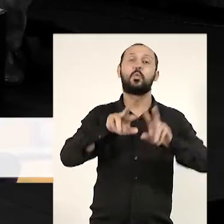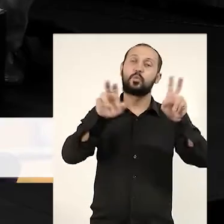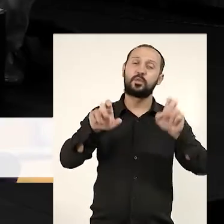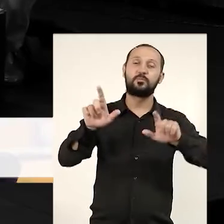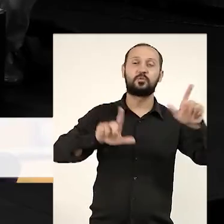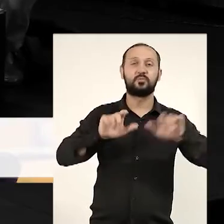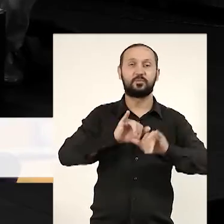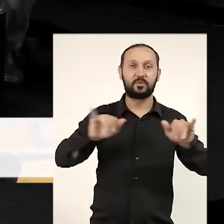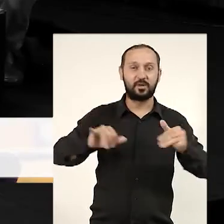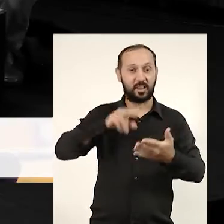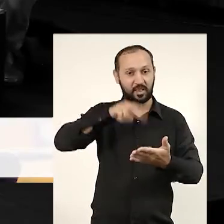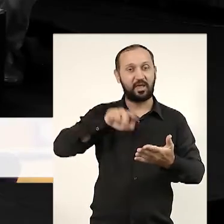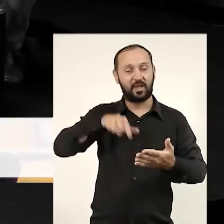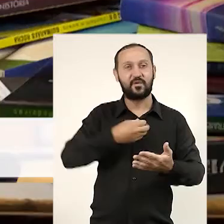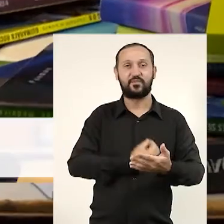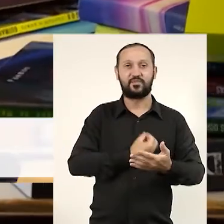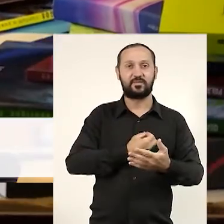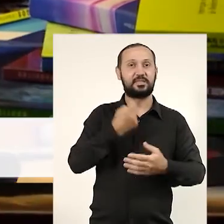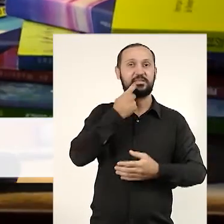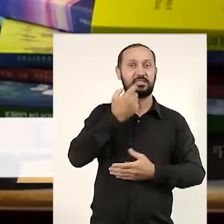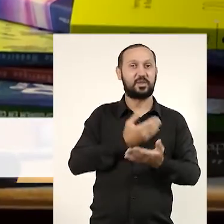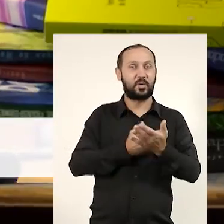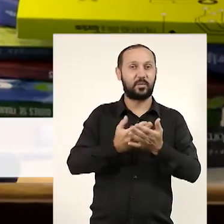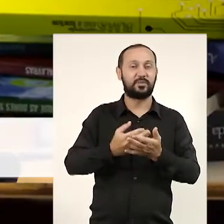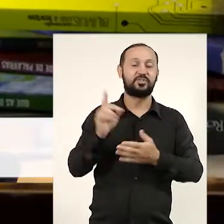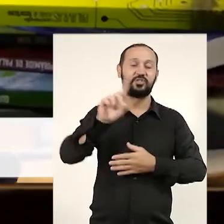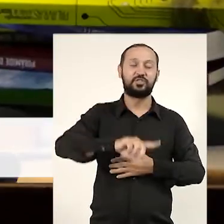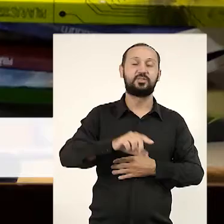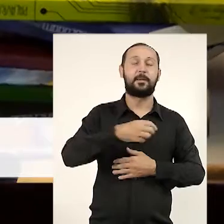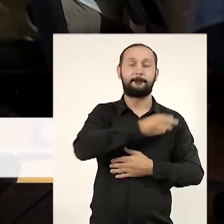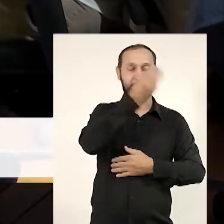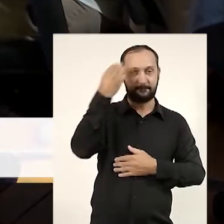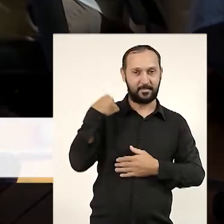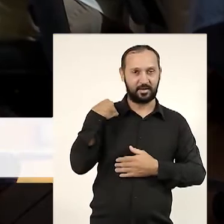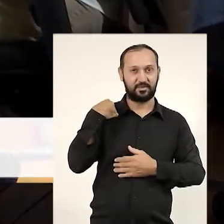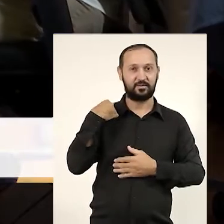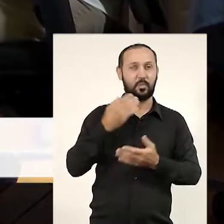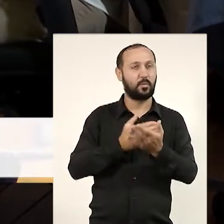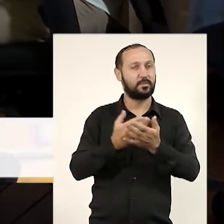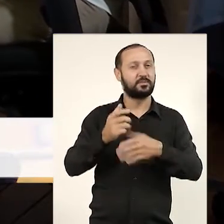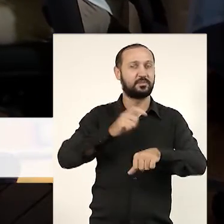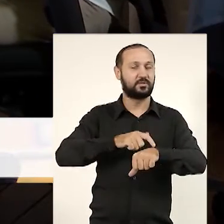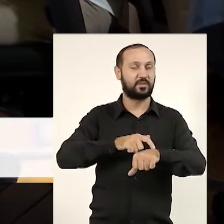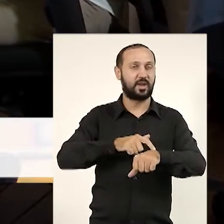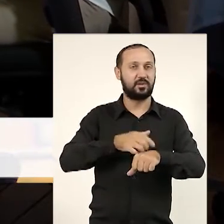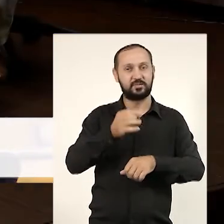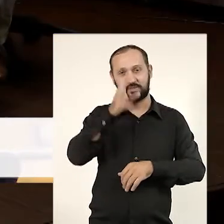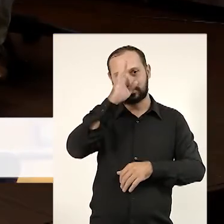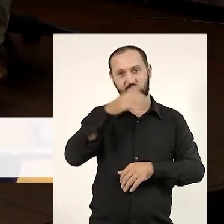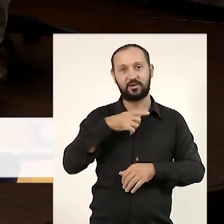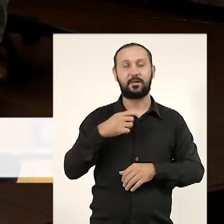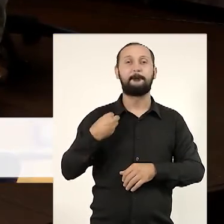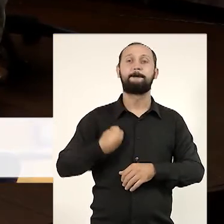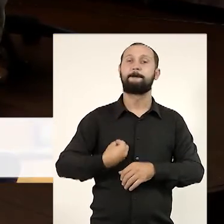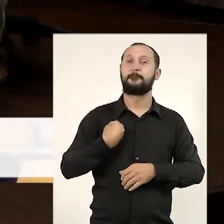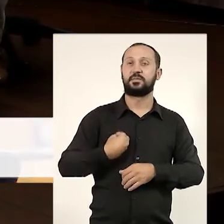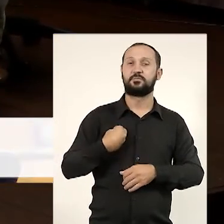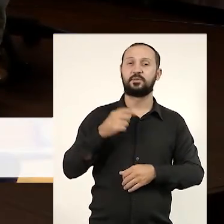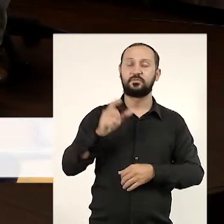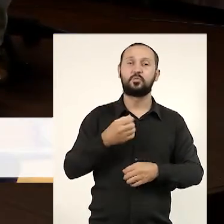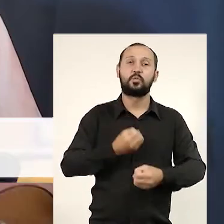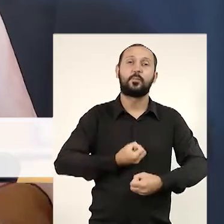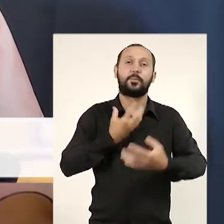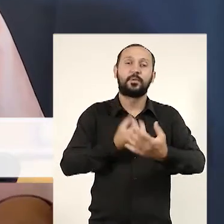é Viver, que estreia na próxima sexta-feira, dia 8 de maio, na TV Alemes, a partir das 6 da tarde, com participações